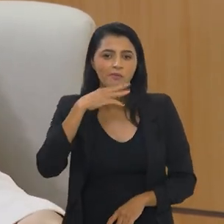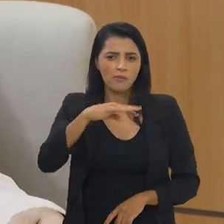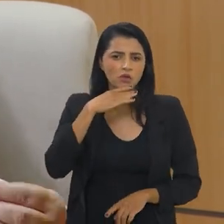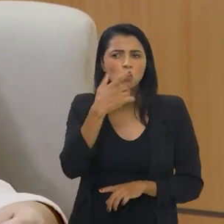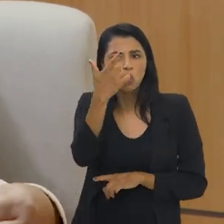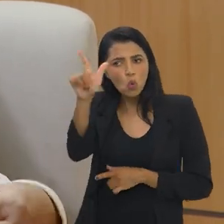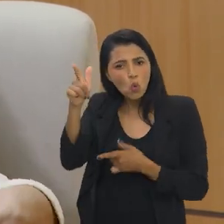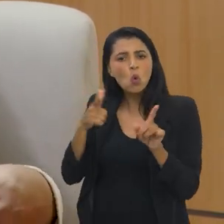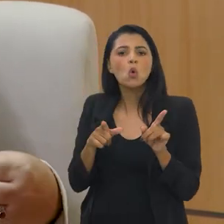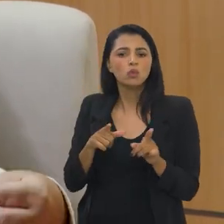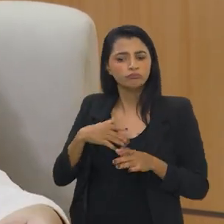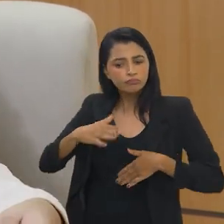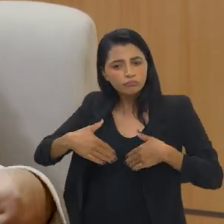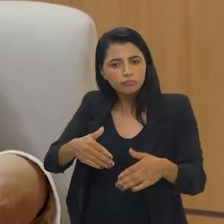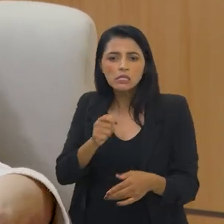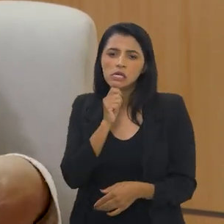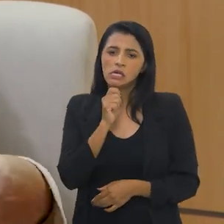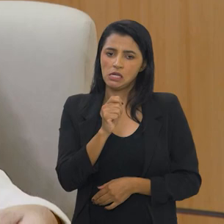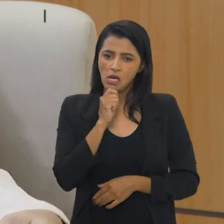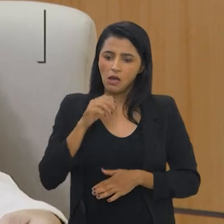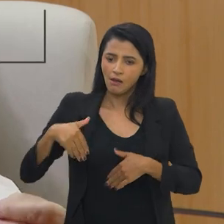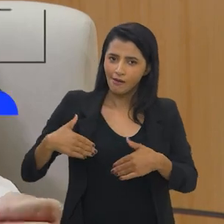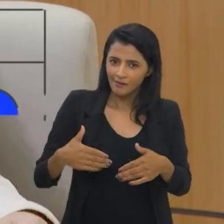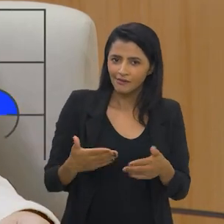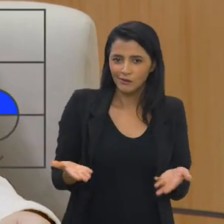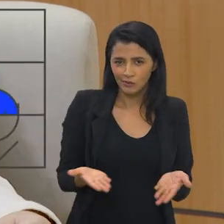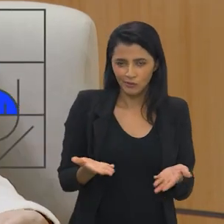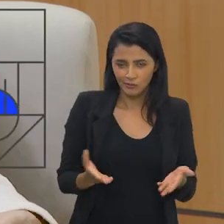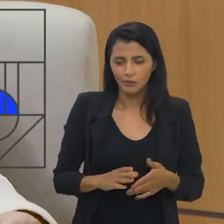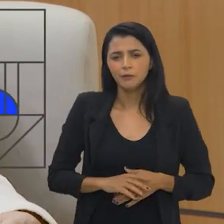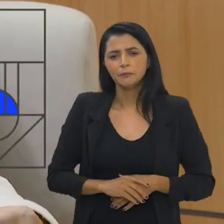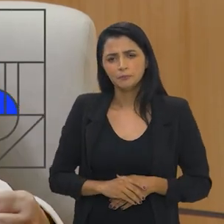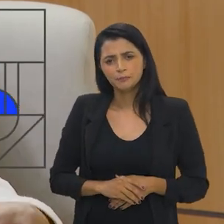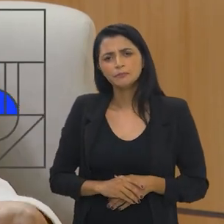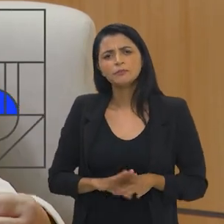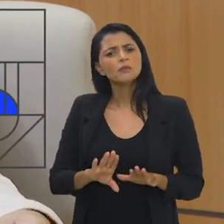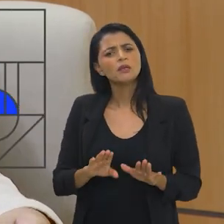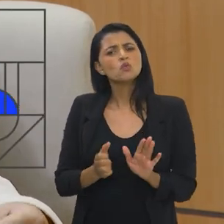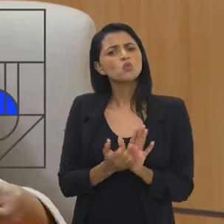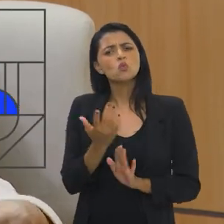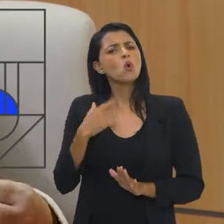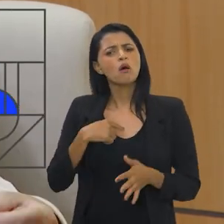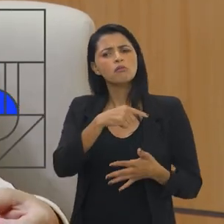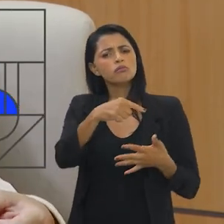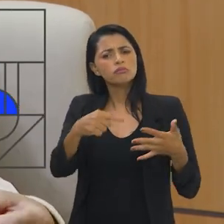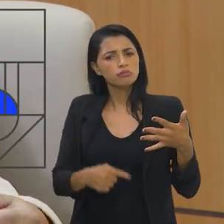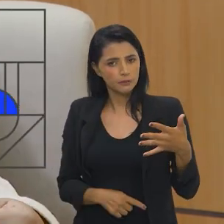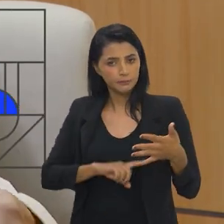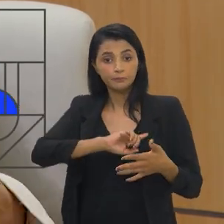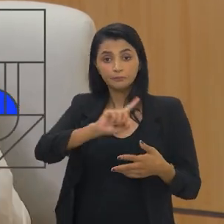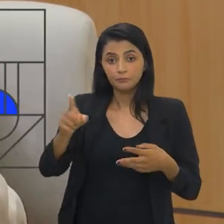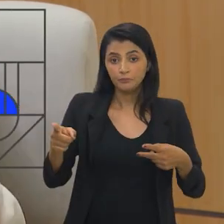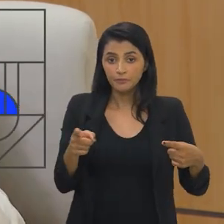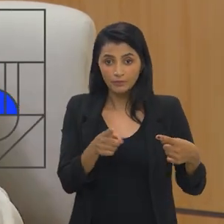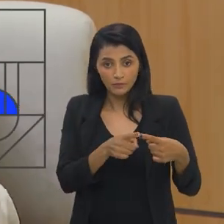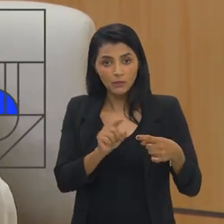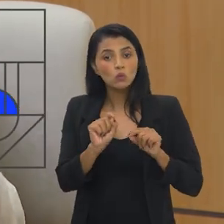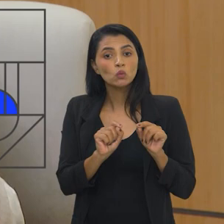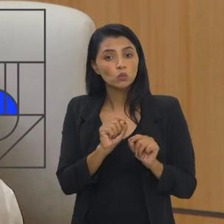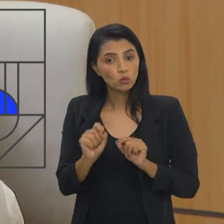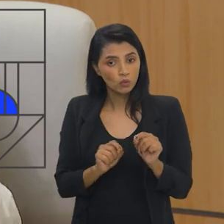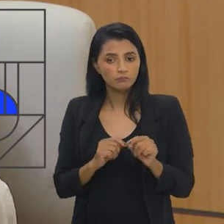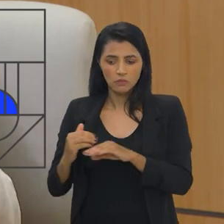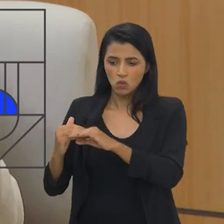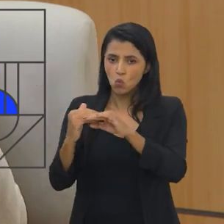várias outras ainda sendo lançadas sendo implementadas agora né quais são elas A primeira